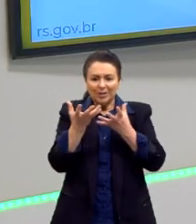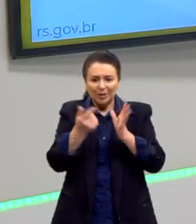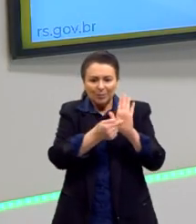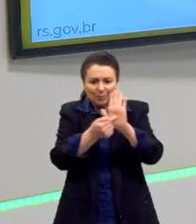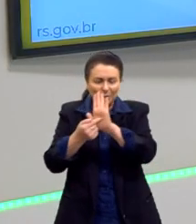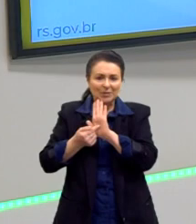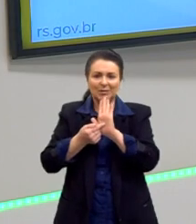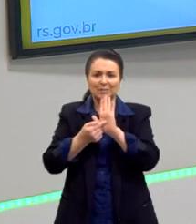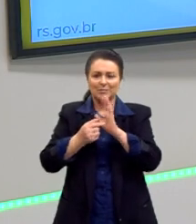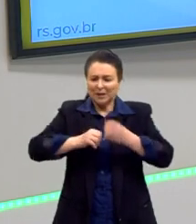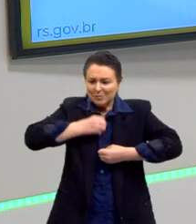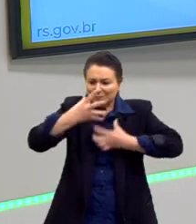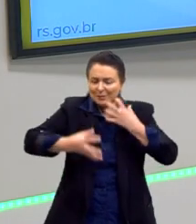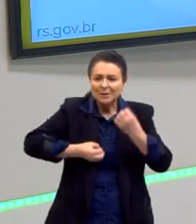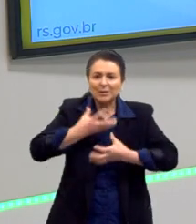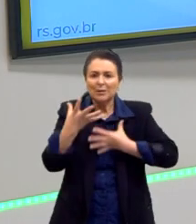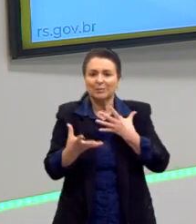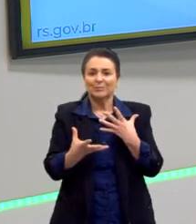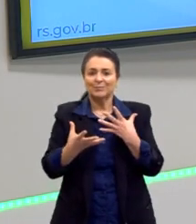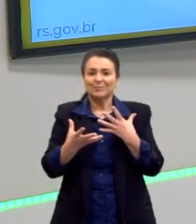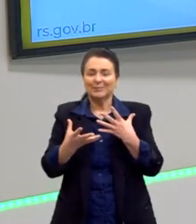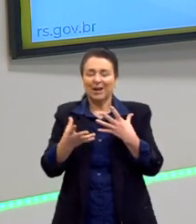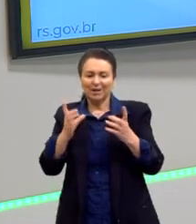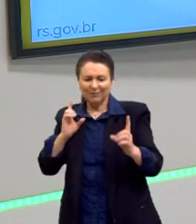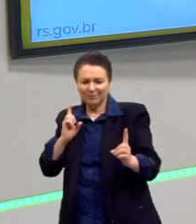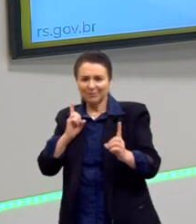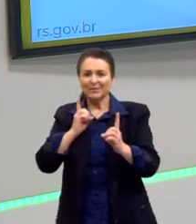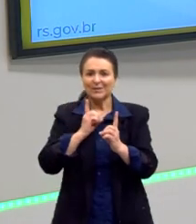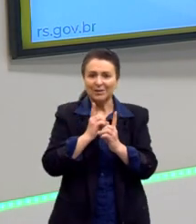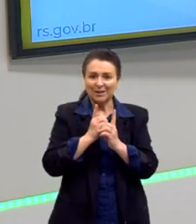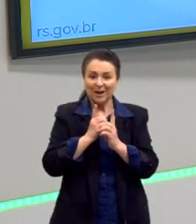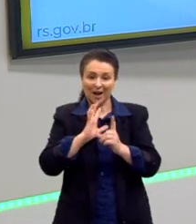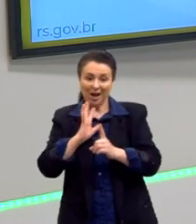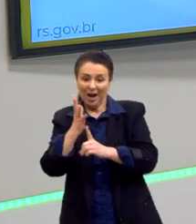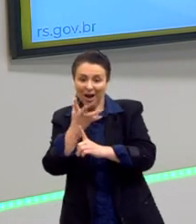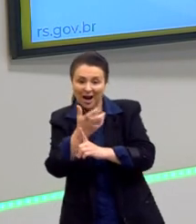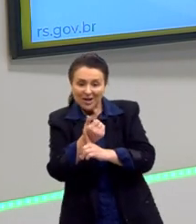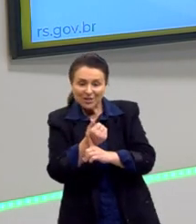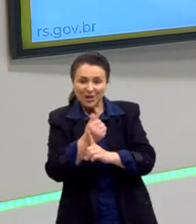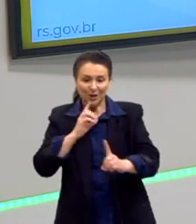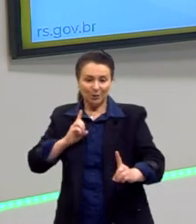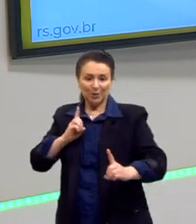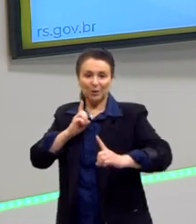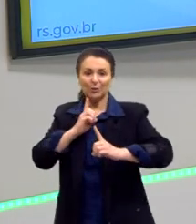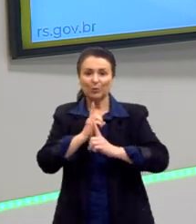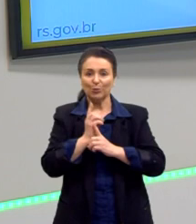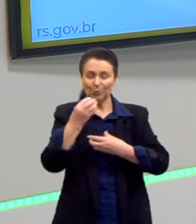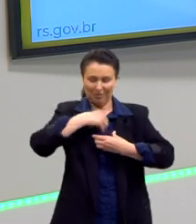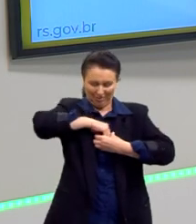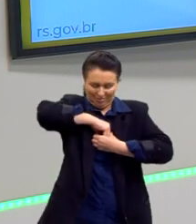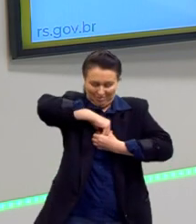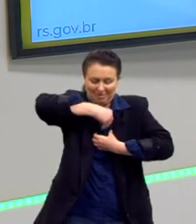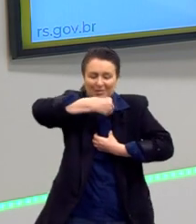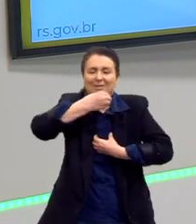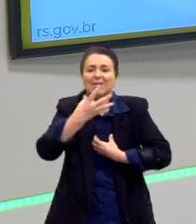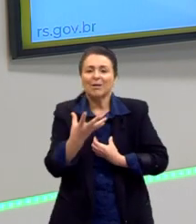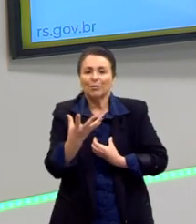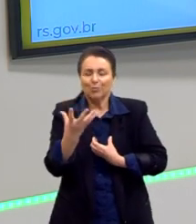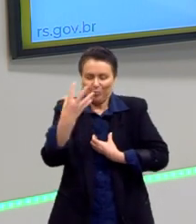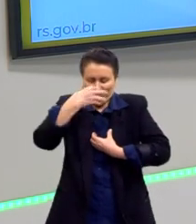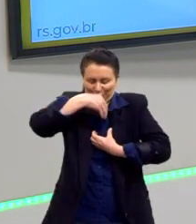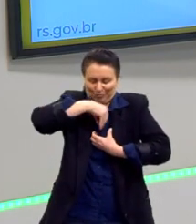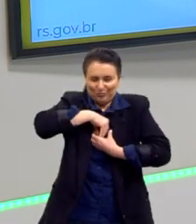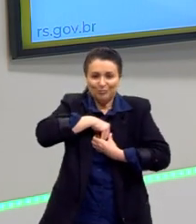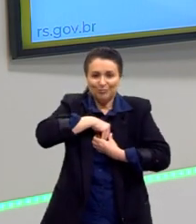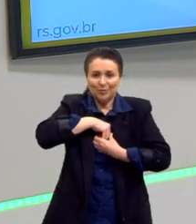formas de arte né então o lugar de encontro a arte é um lugar de encontro dessa intersubjetividade entre o que o